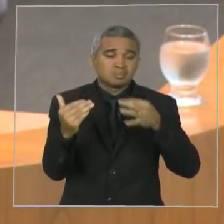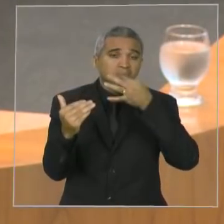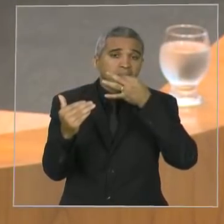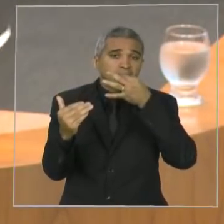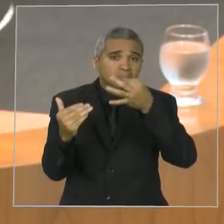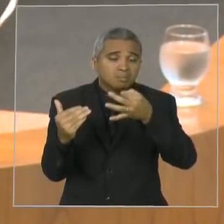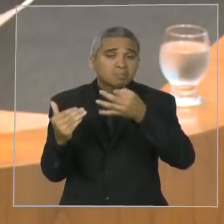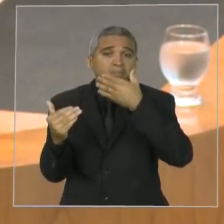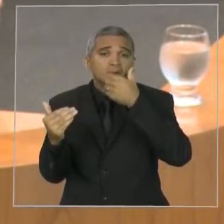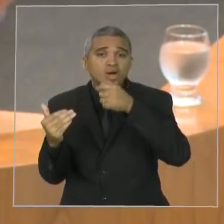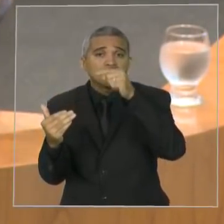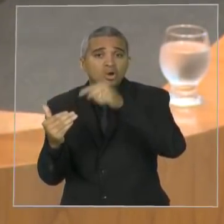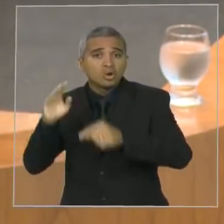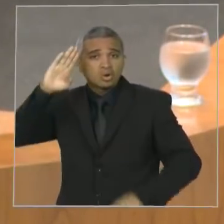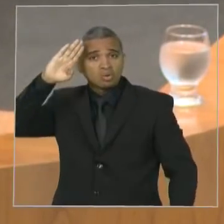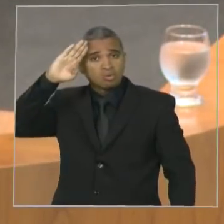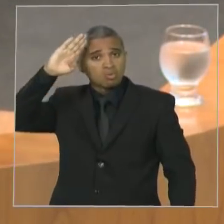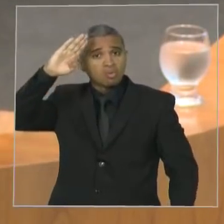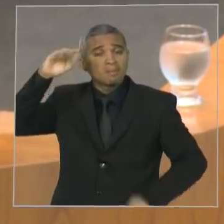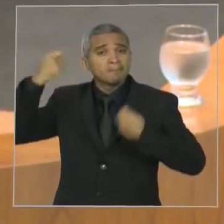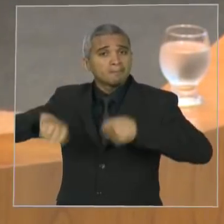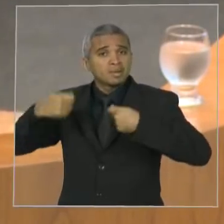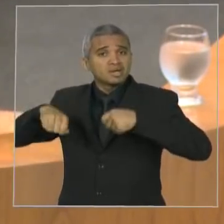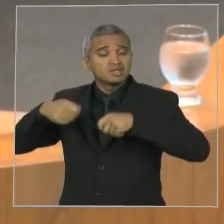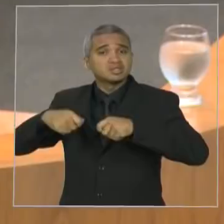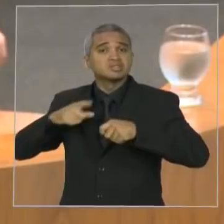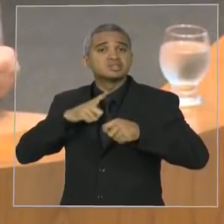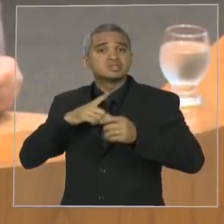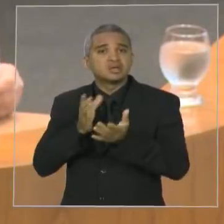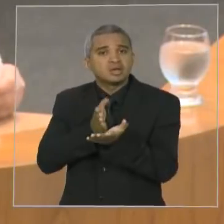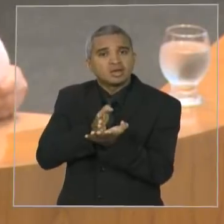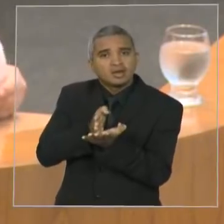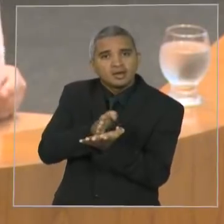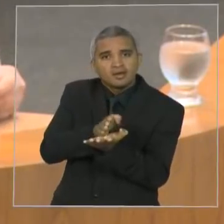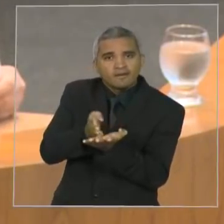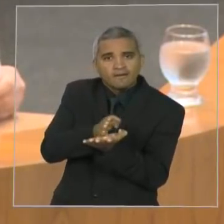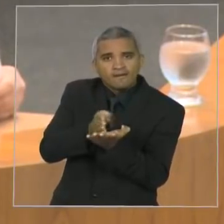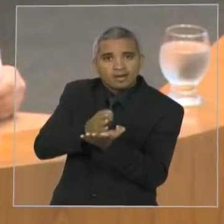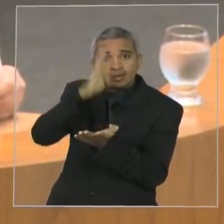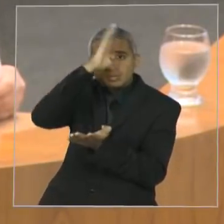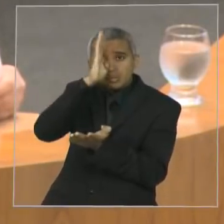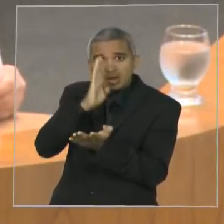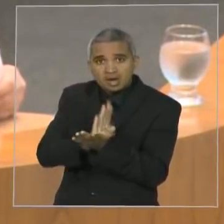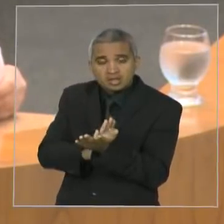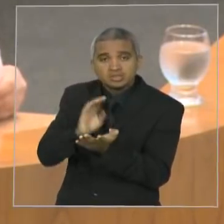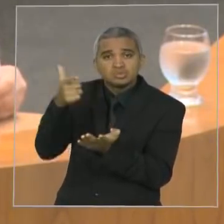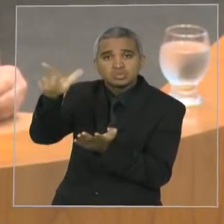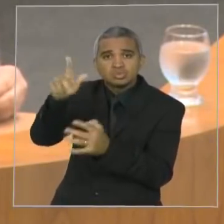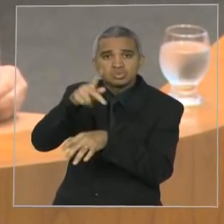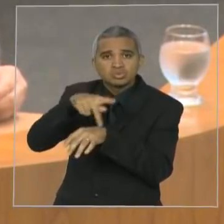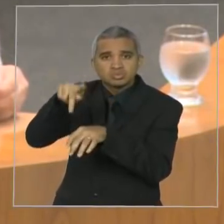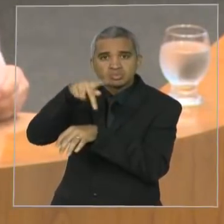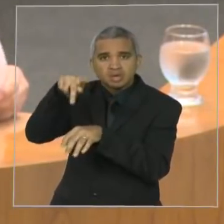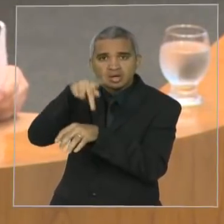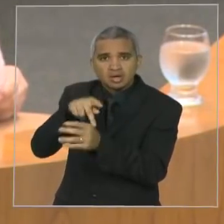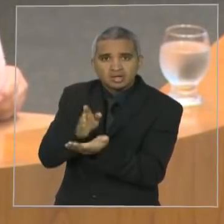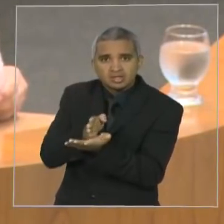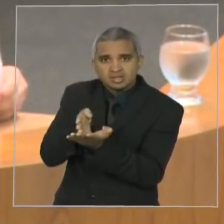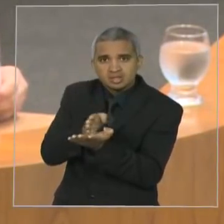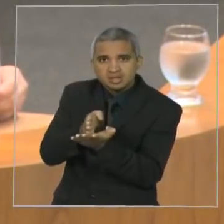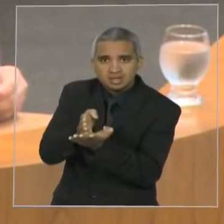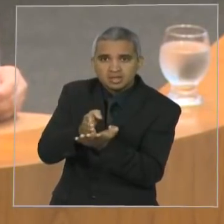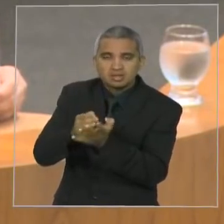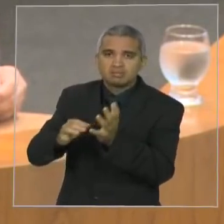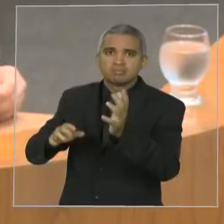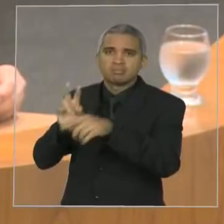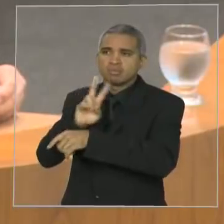com inteligência. Como é que o Estado vai pedir busca e apreensão sem saber o que vai prender? Então, o que eu acho é que as Forças